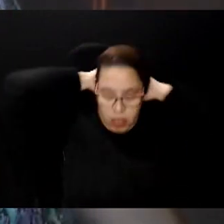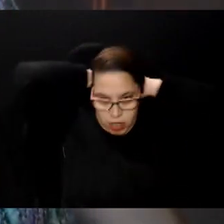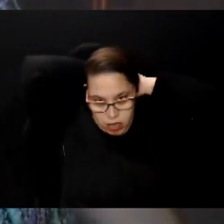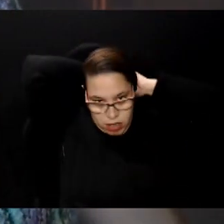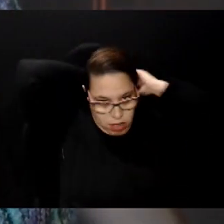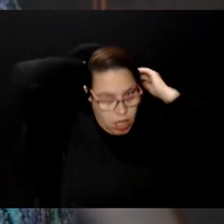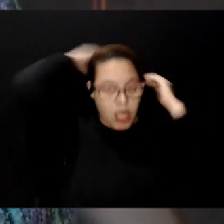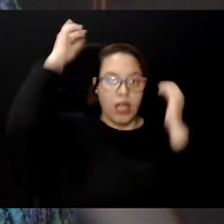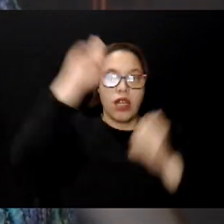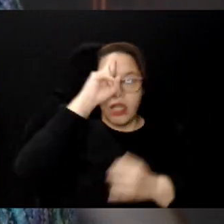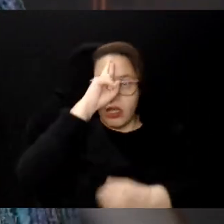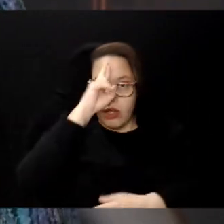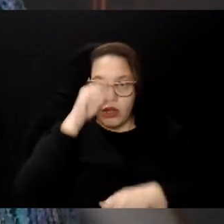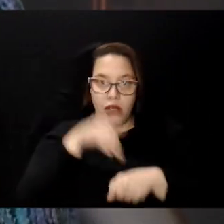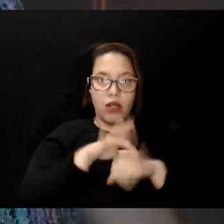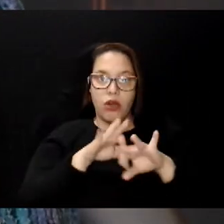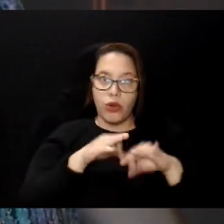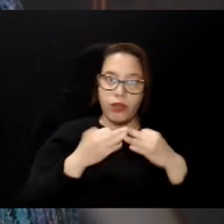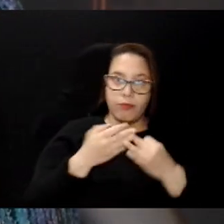ou com a família,